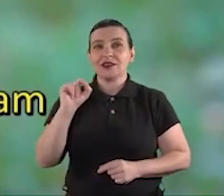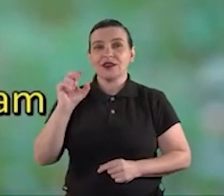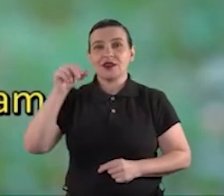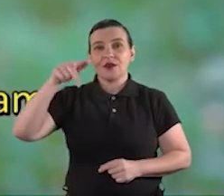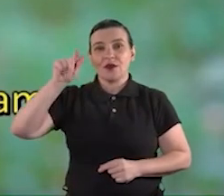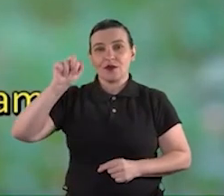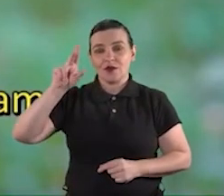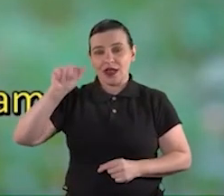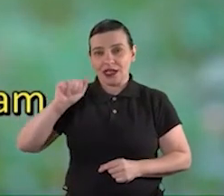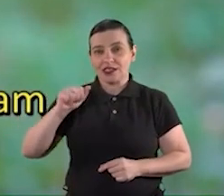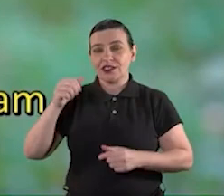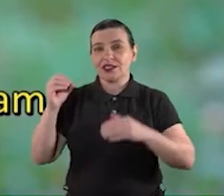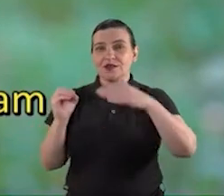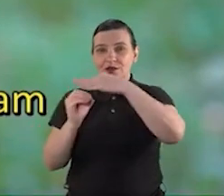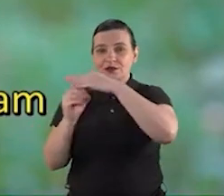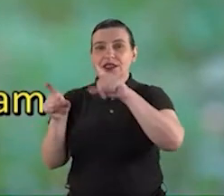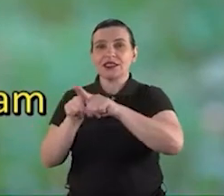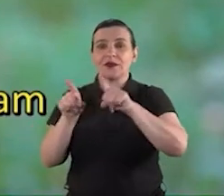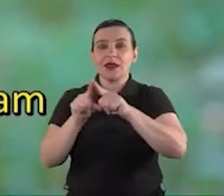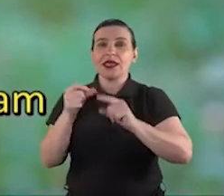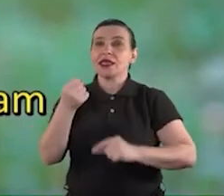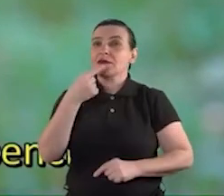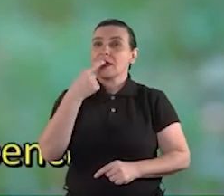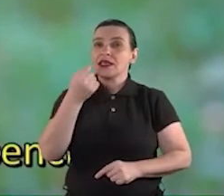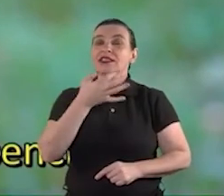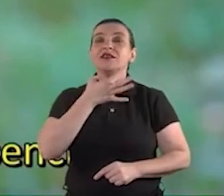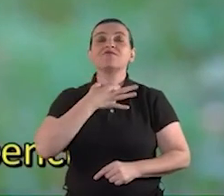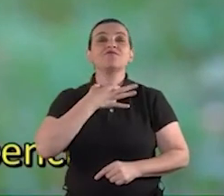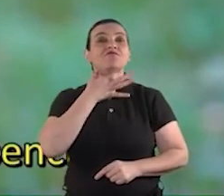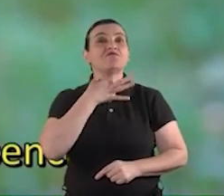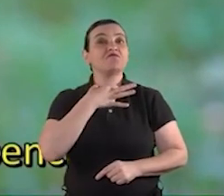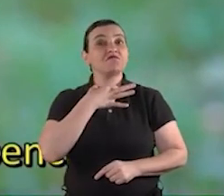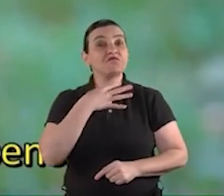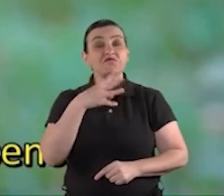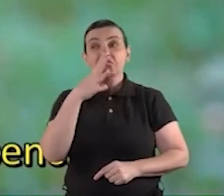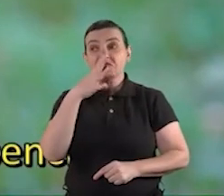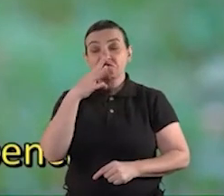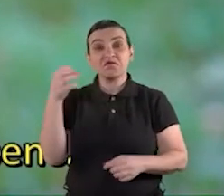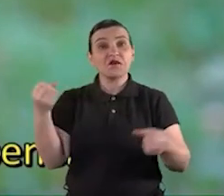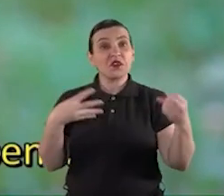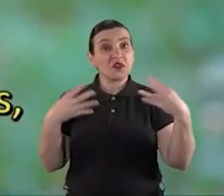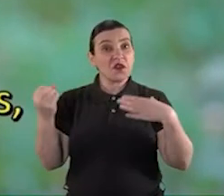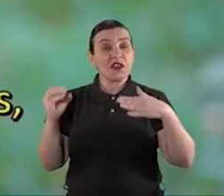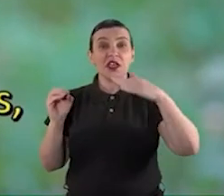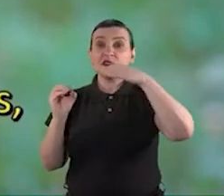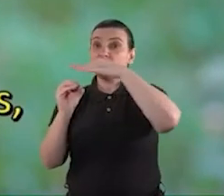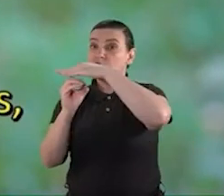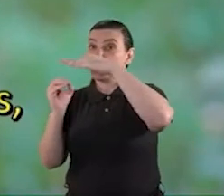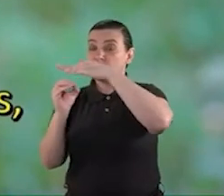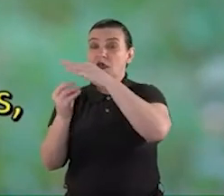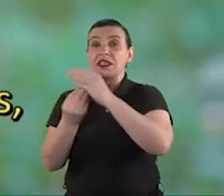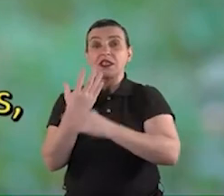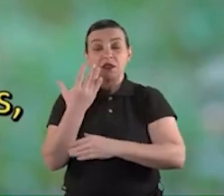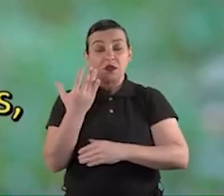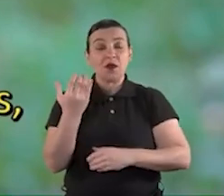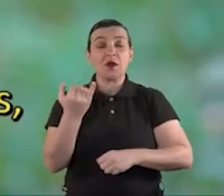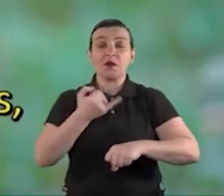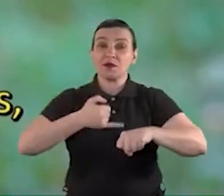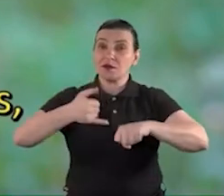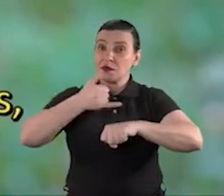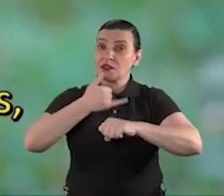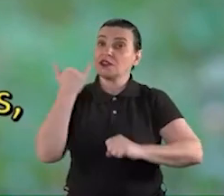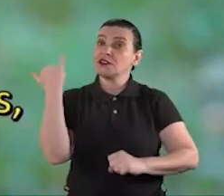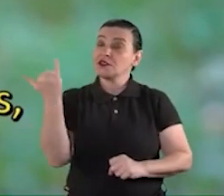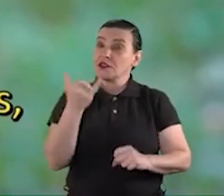Garde do Terra e as pastilhas para garganta demonstram algumas das formas inovadoras pelas quais o Terra estabeleceu óleos essenciais e outros